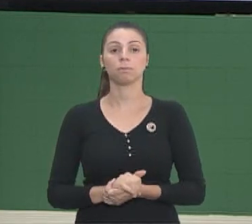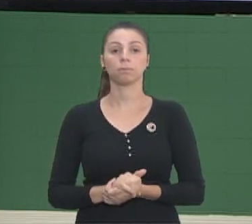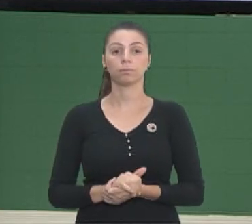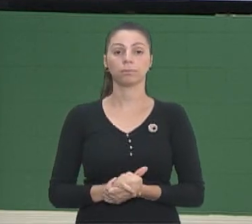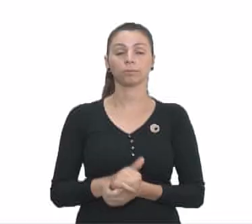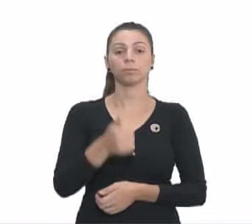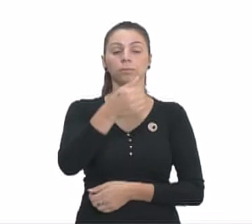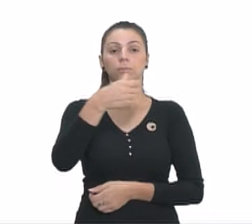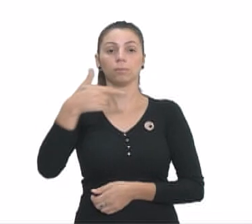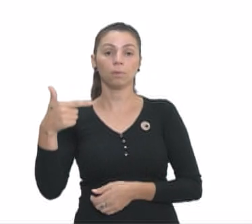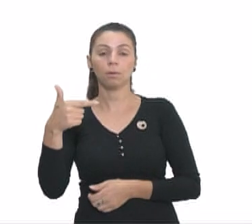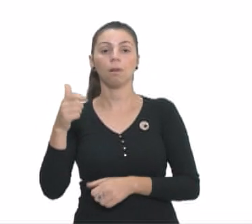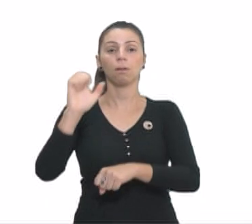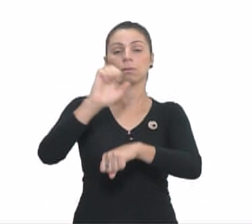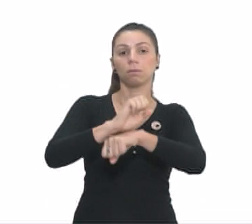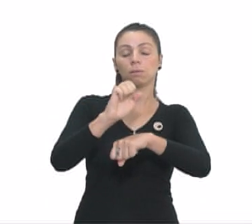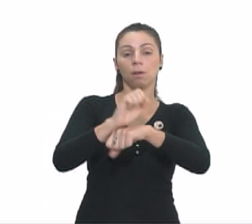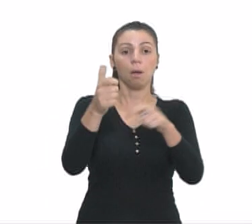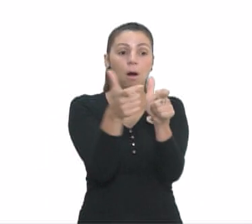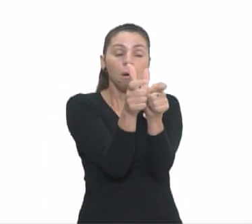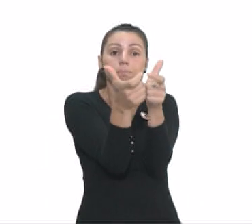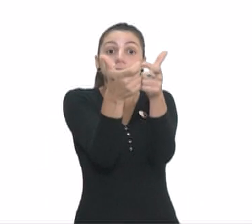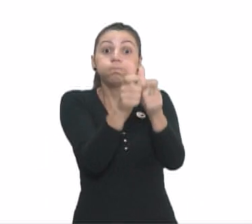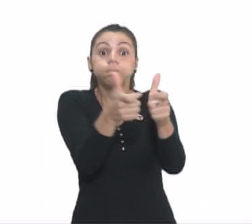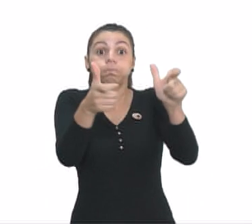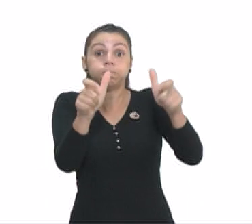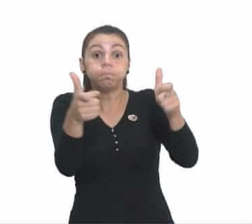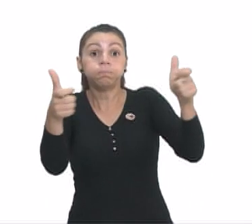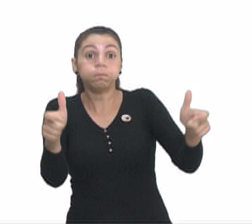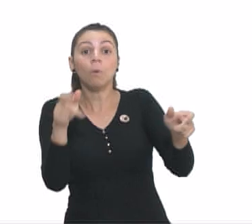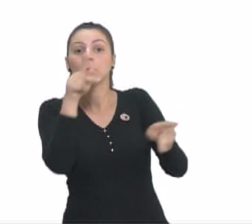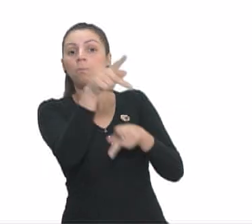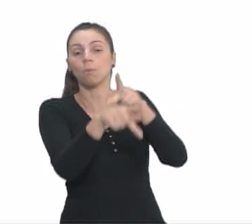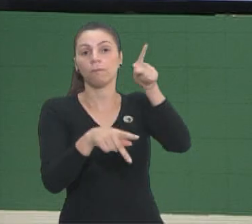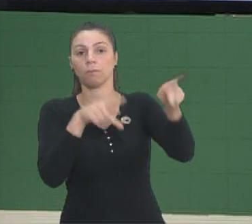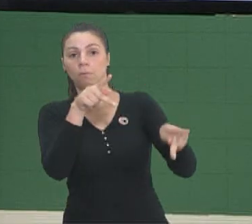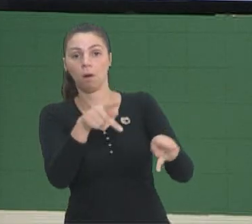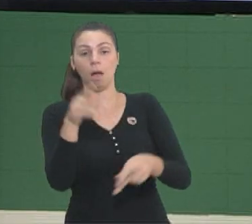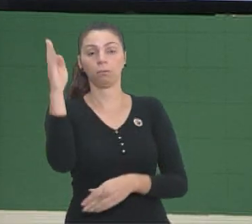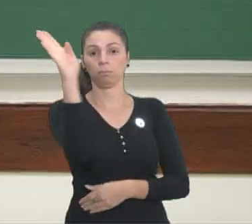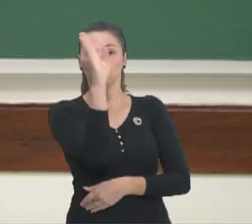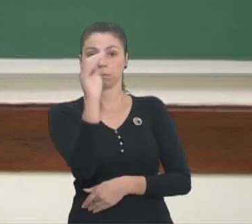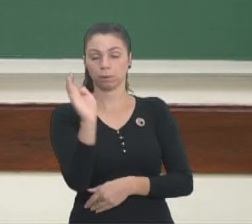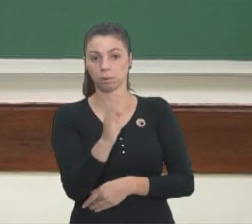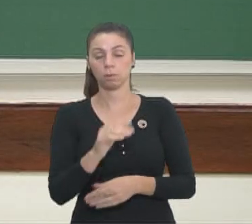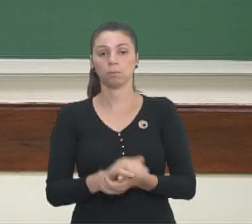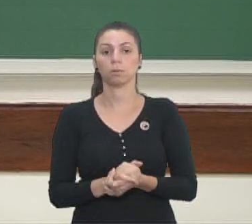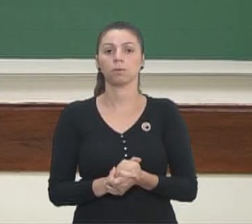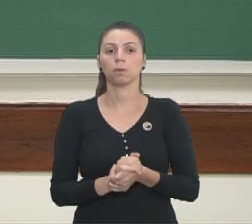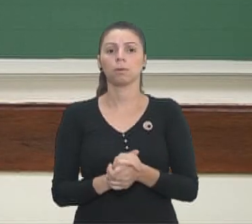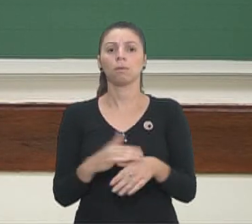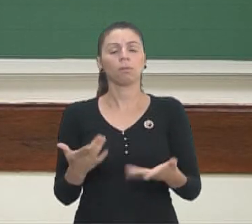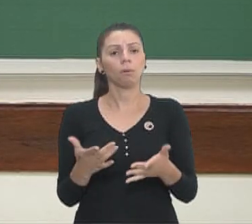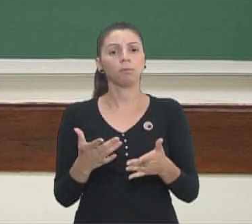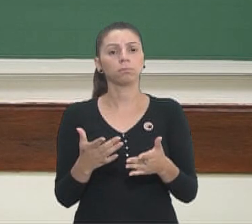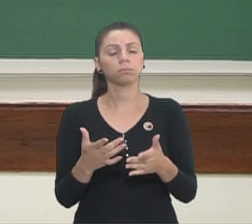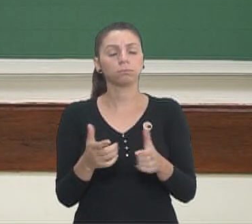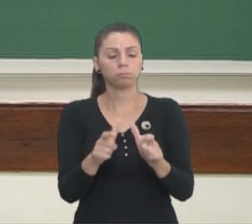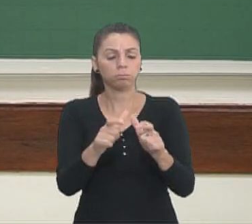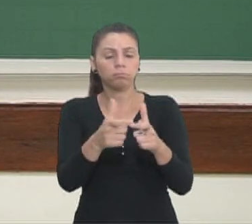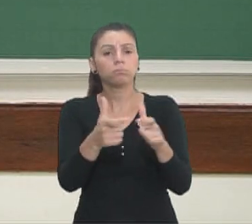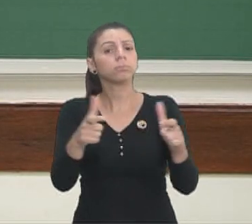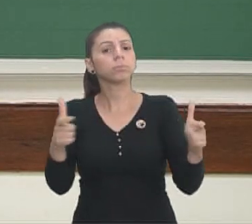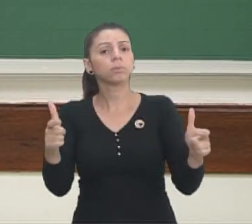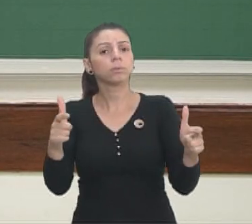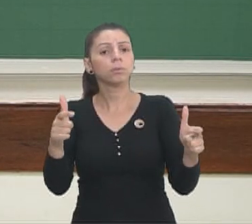12º estado mais povoado do Brasil. Então, a densidade demográfica é a quantidade de